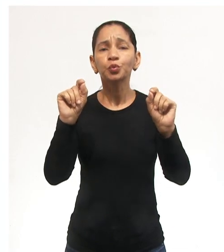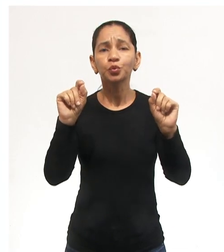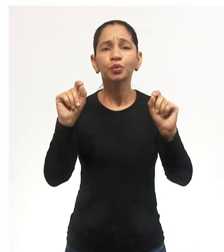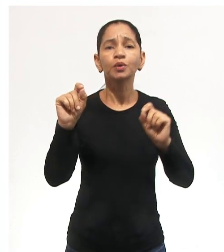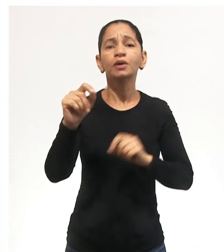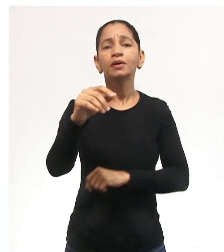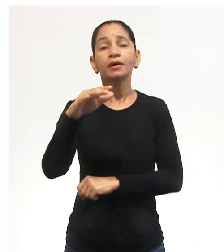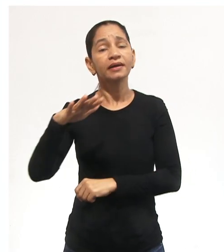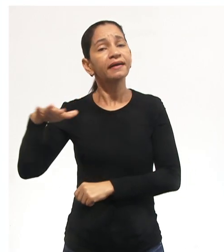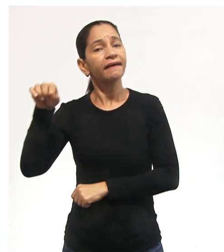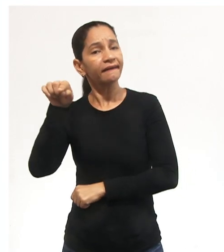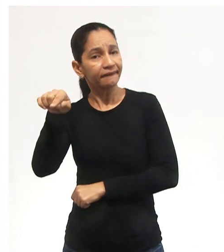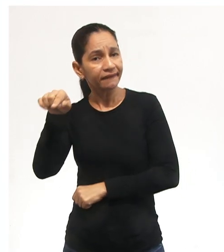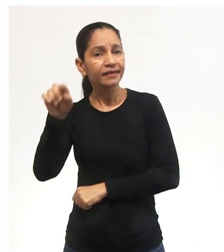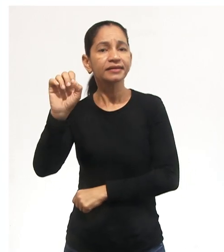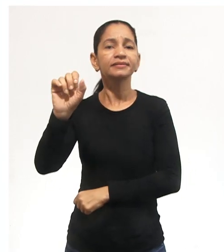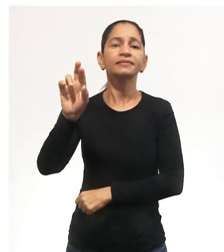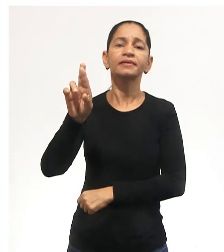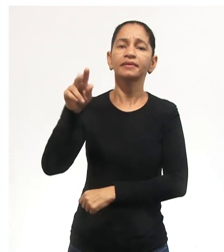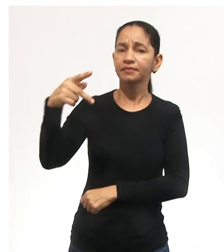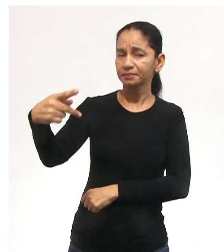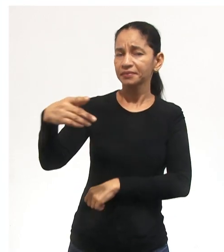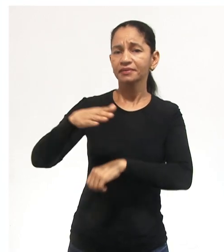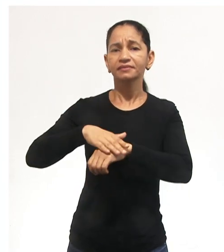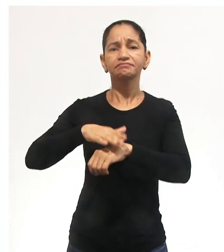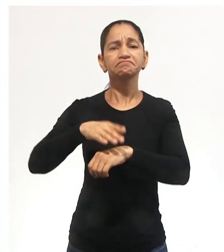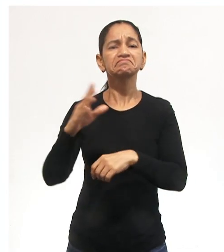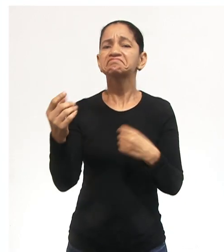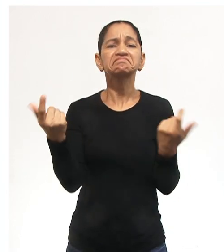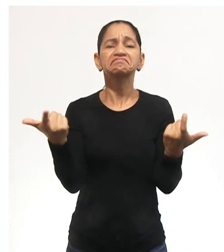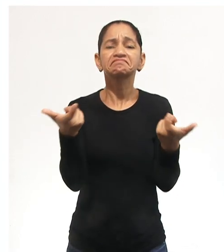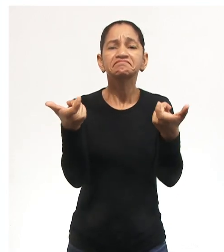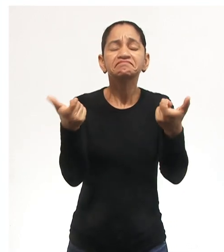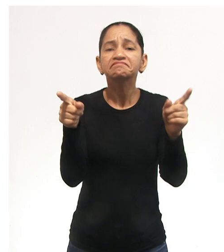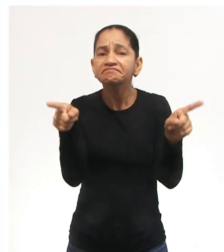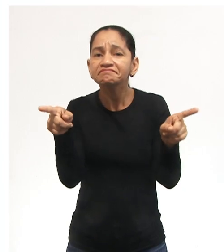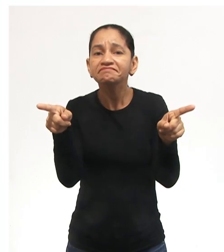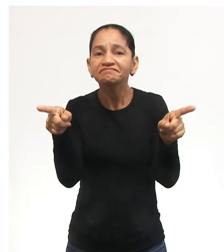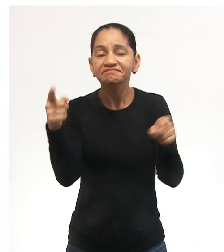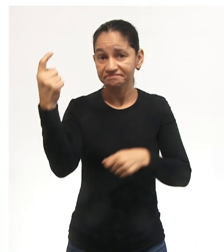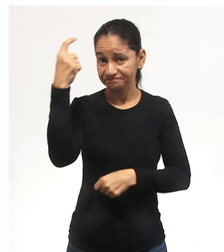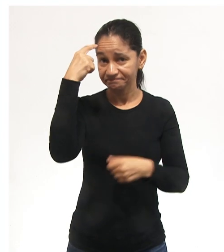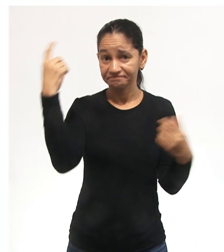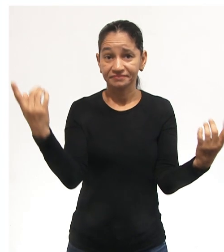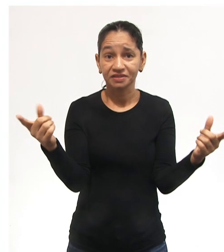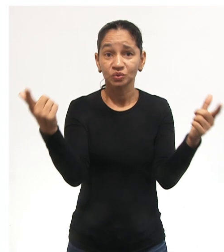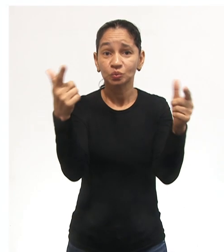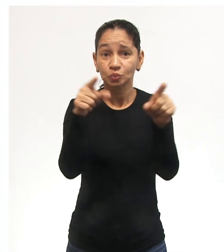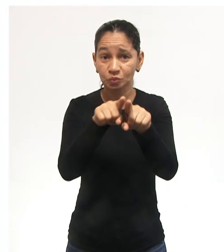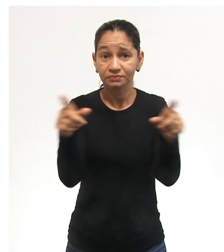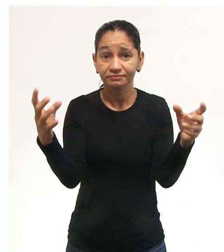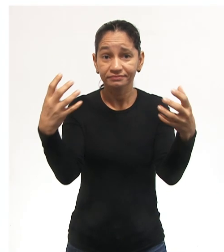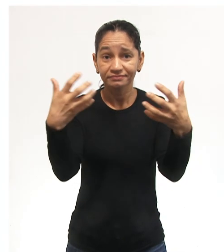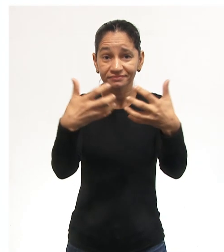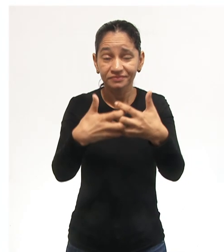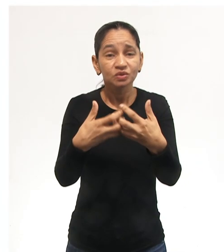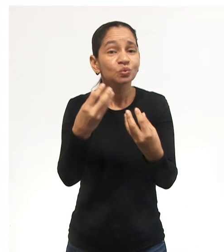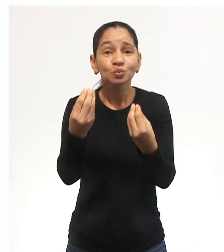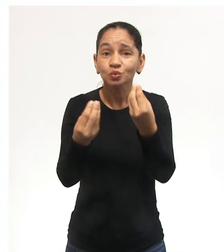esse Enterprise Resource Planning? O que é? Vamos pensar e agora passamos